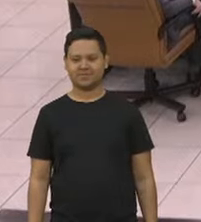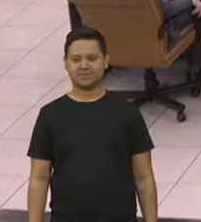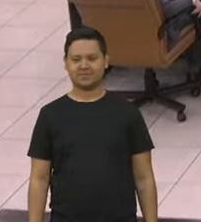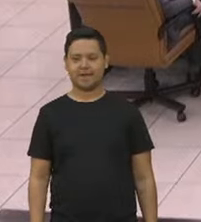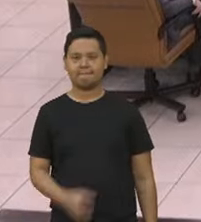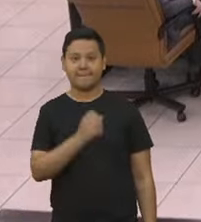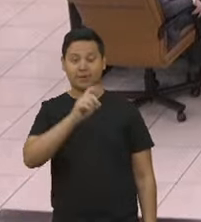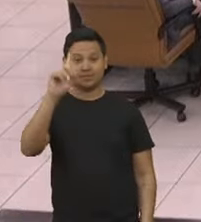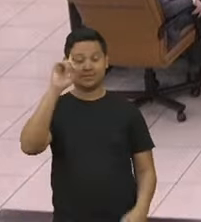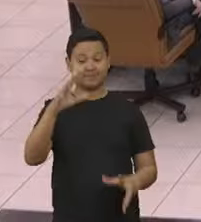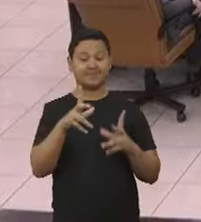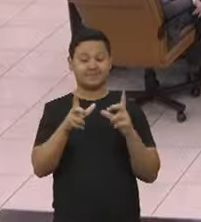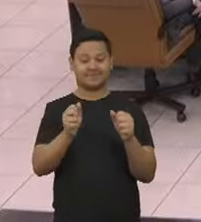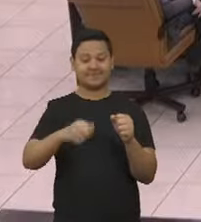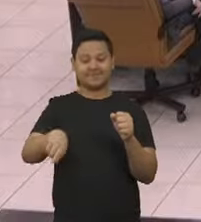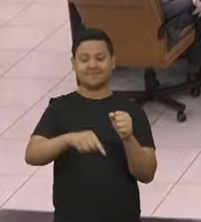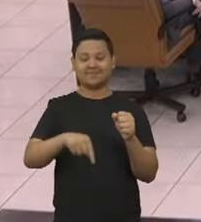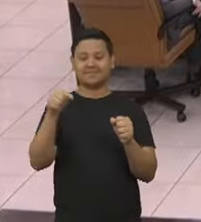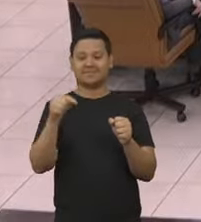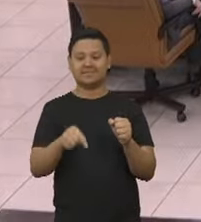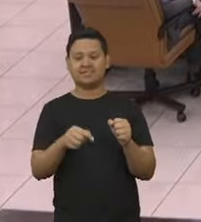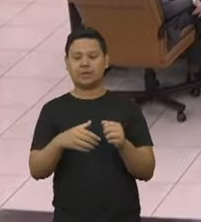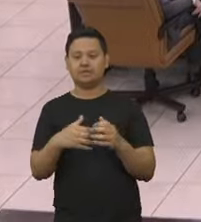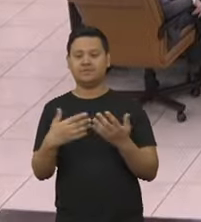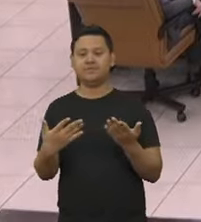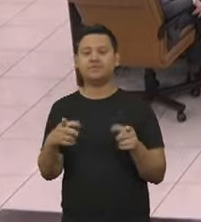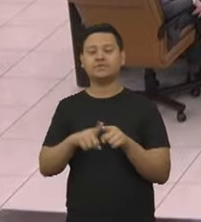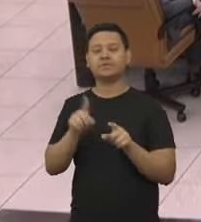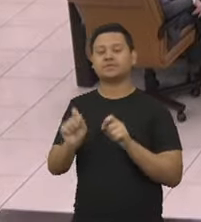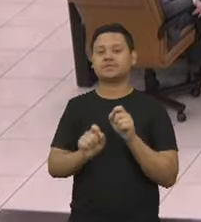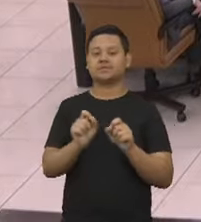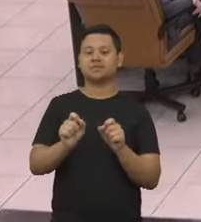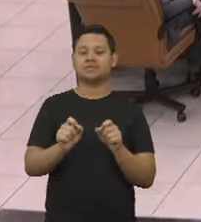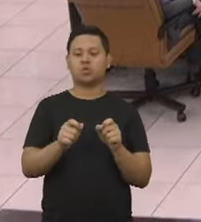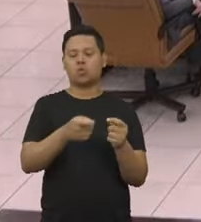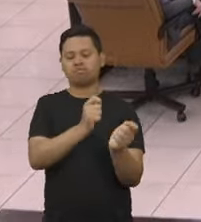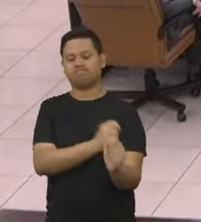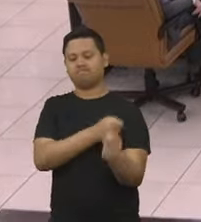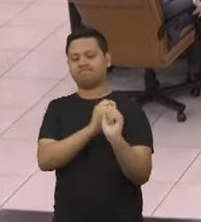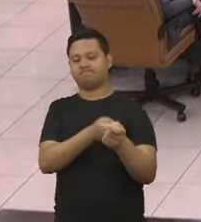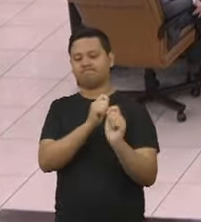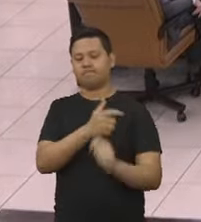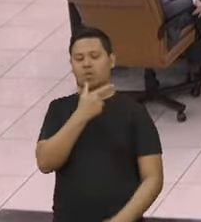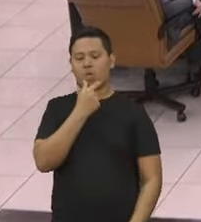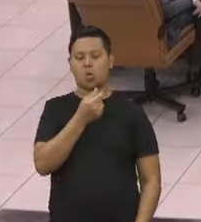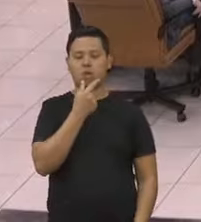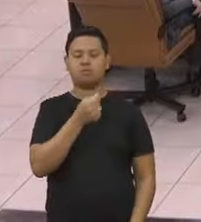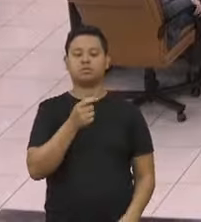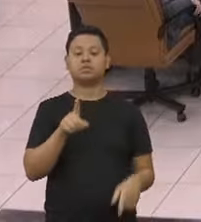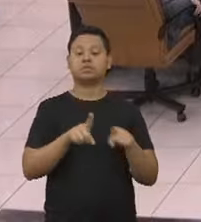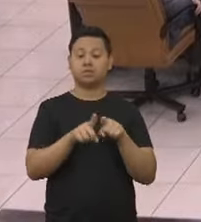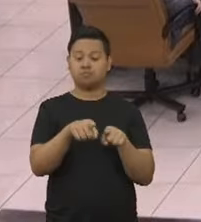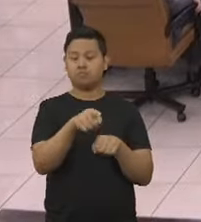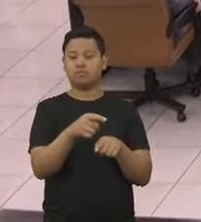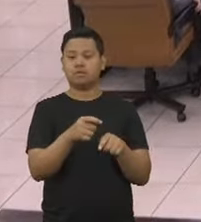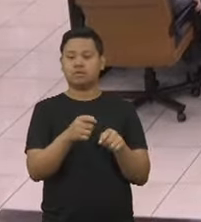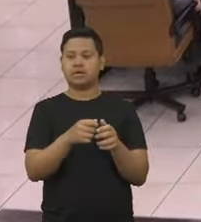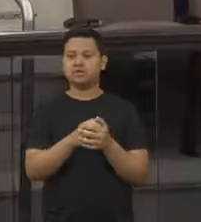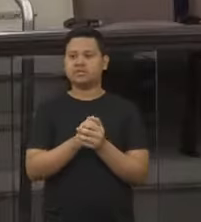Bom dia a todos presentes aqui, também os carroceiros, também aí os charreteiros,